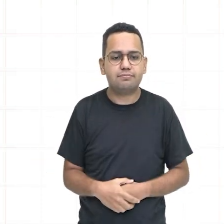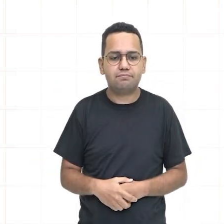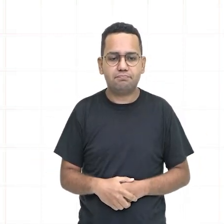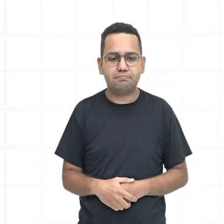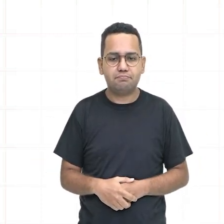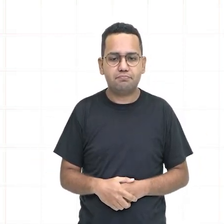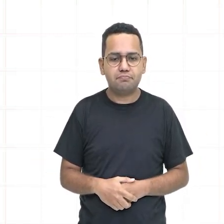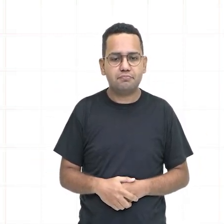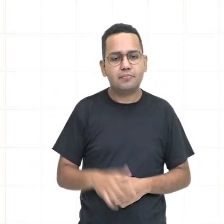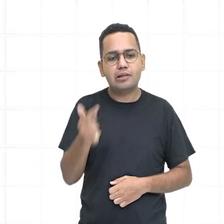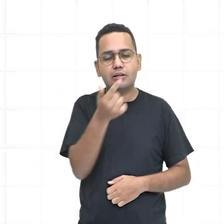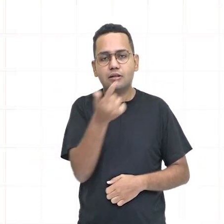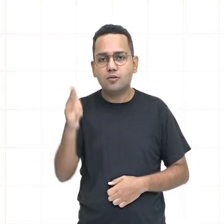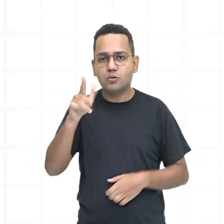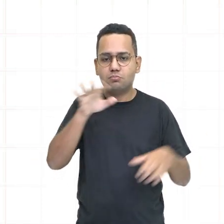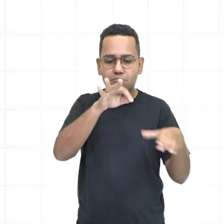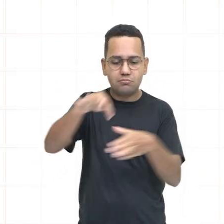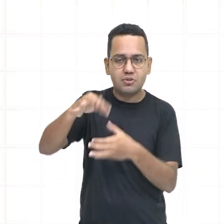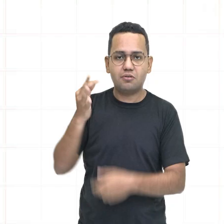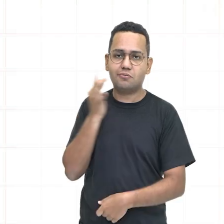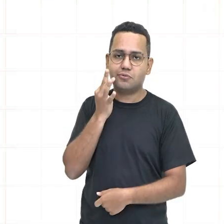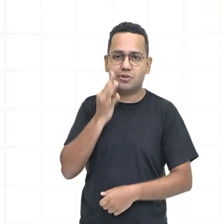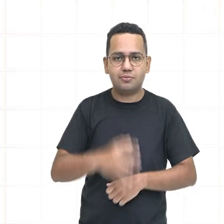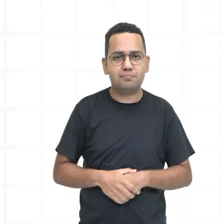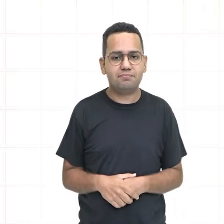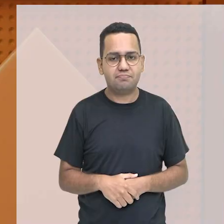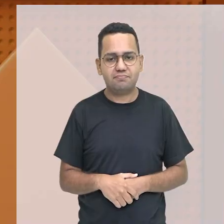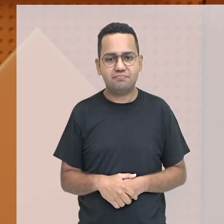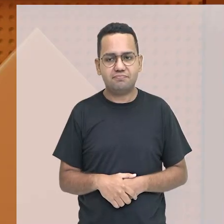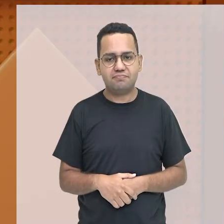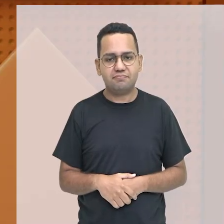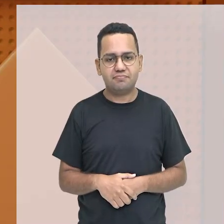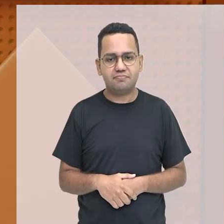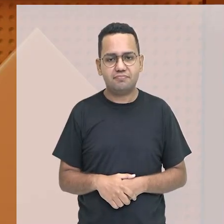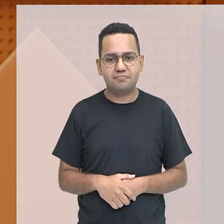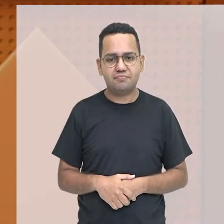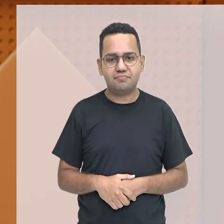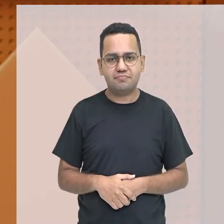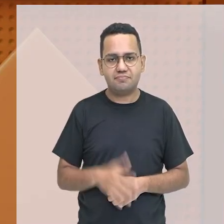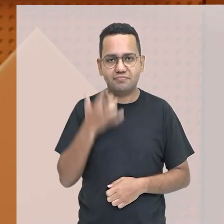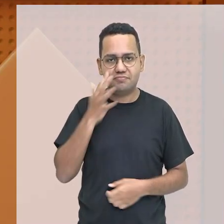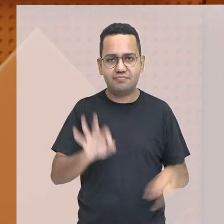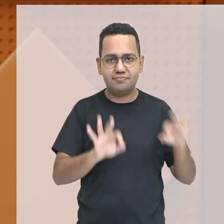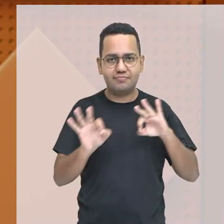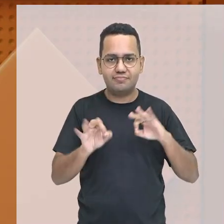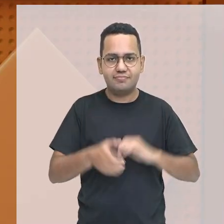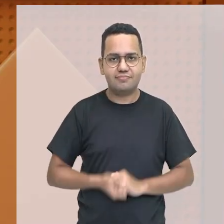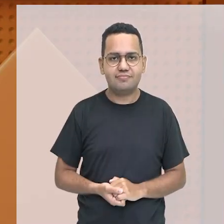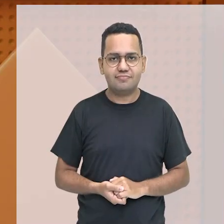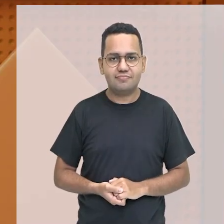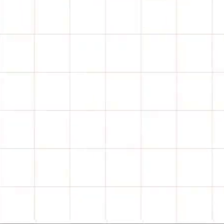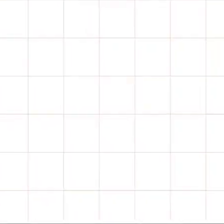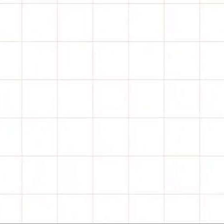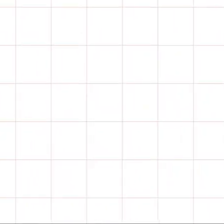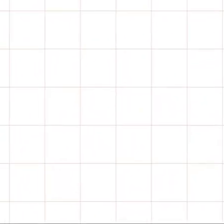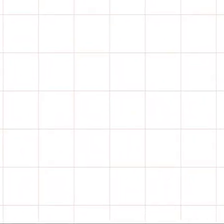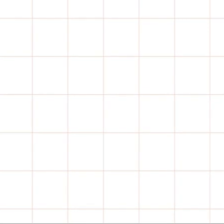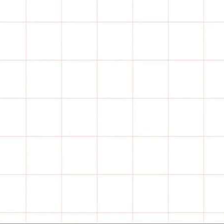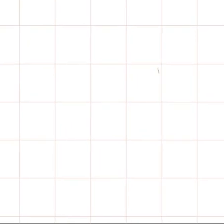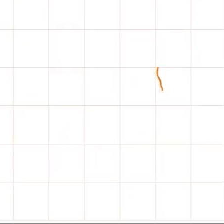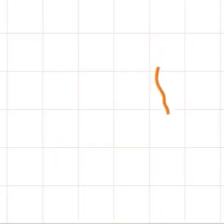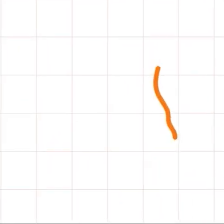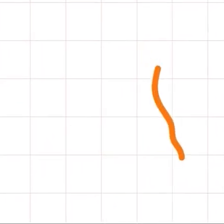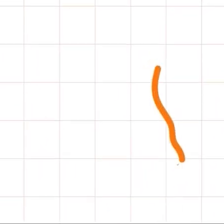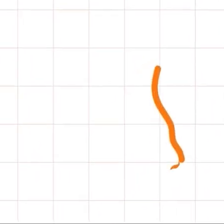apicultura, além do cultivo de frutas. Tudo bem? Vamos lá para a aula então.